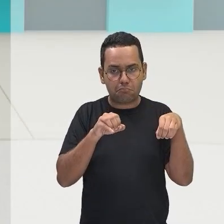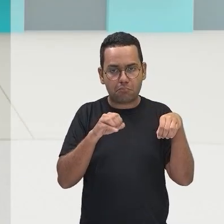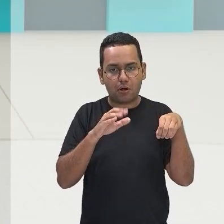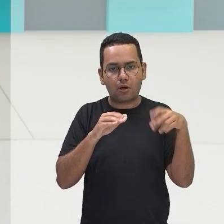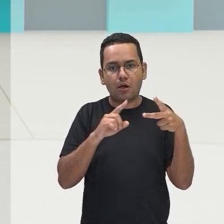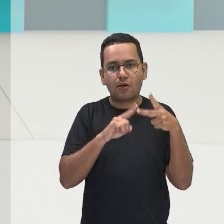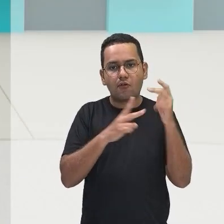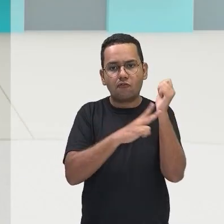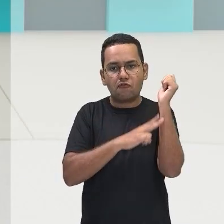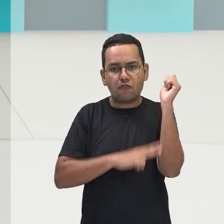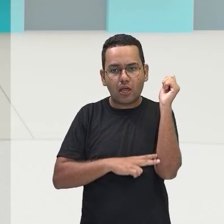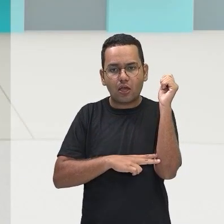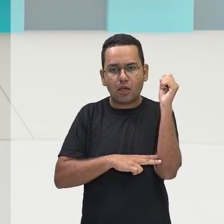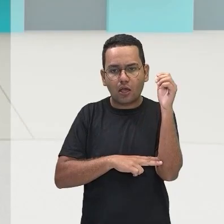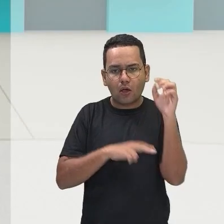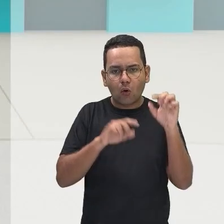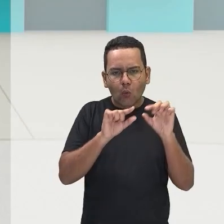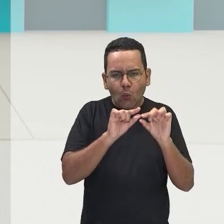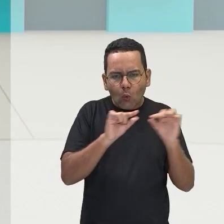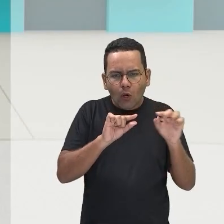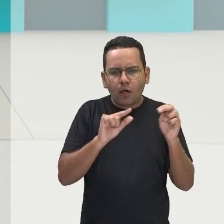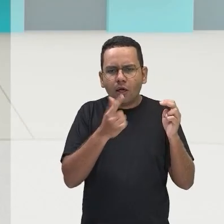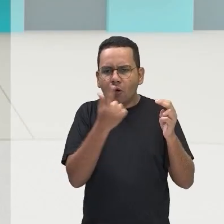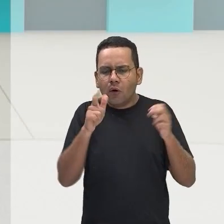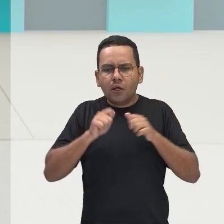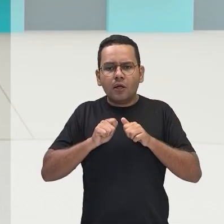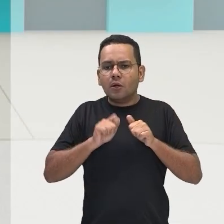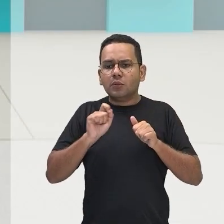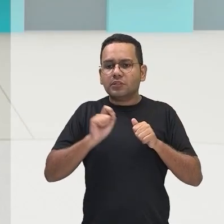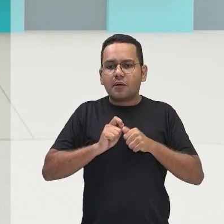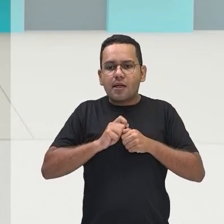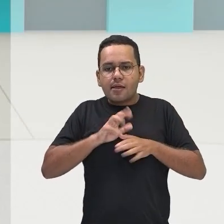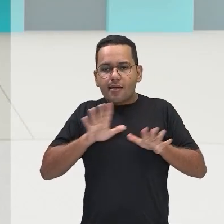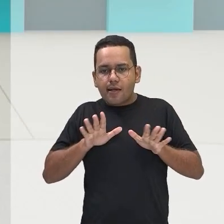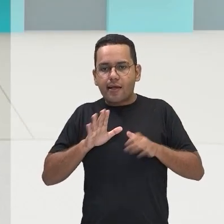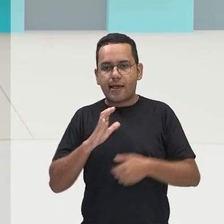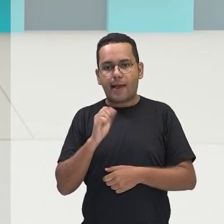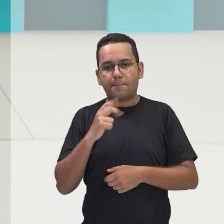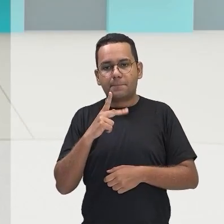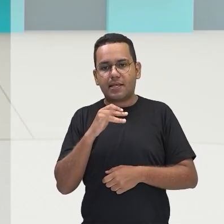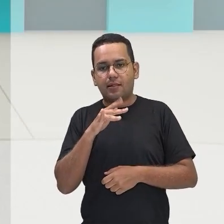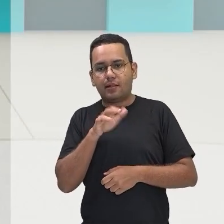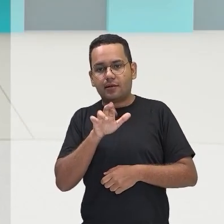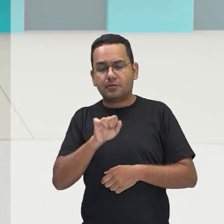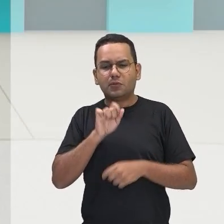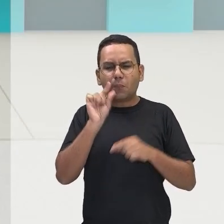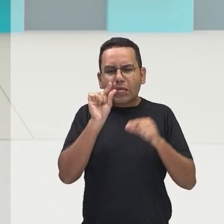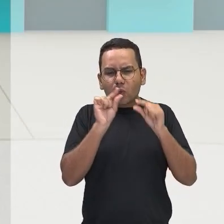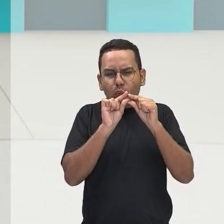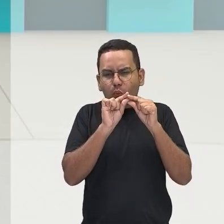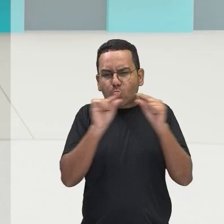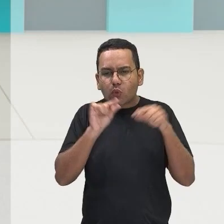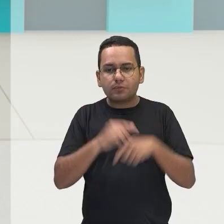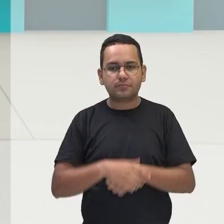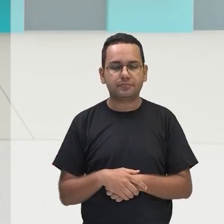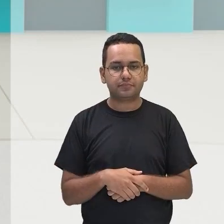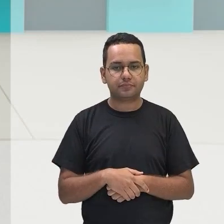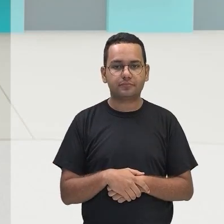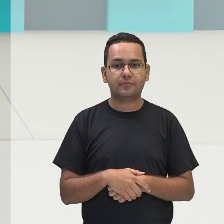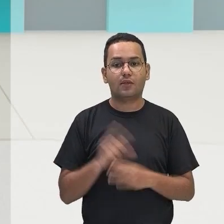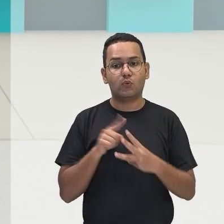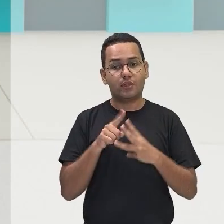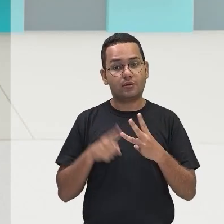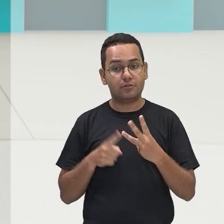os capilares, que são os menores. Já nós vamos ver aí numa imagem bacana, tá bom? Então, são esses aí